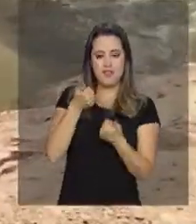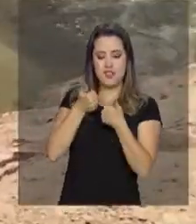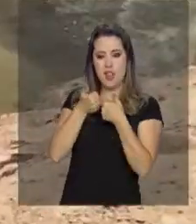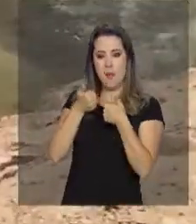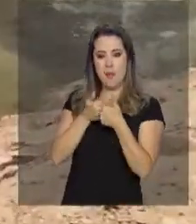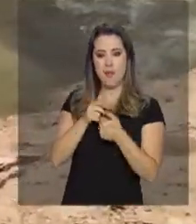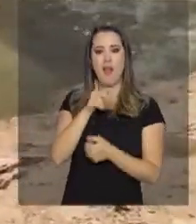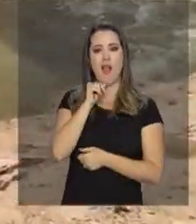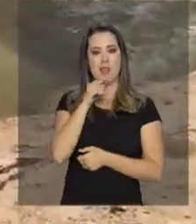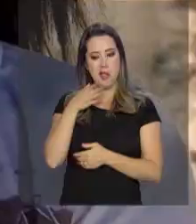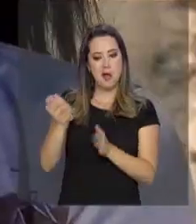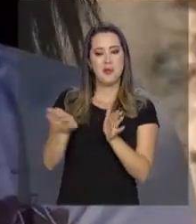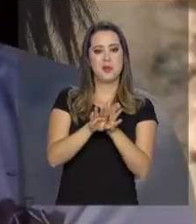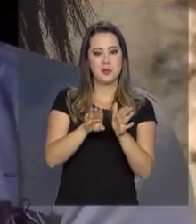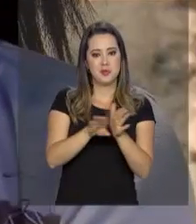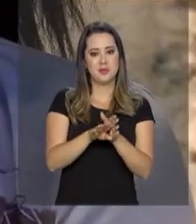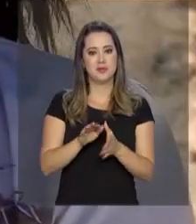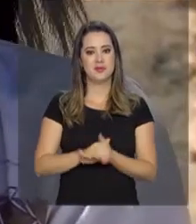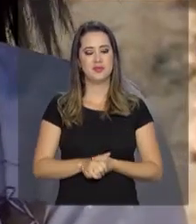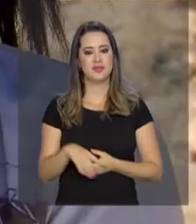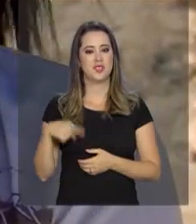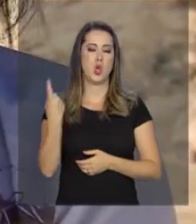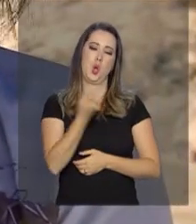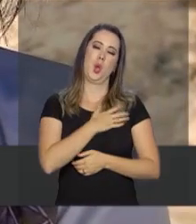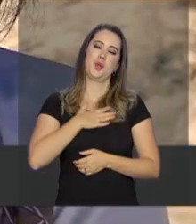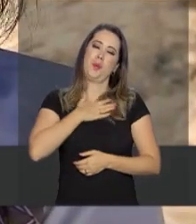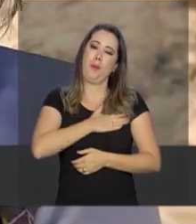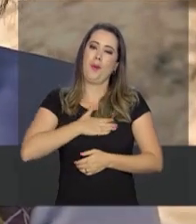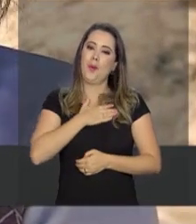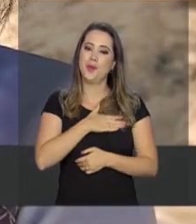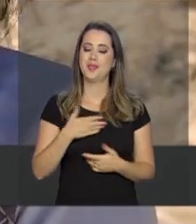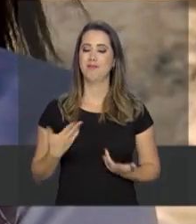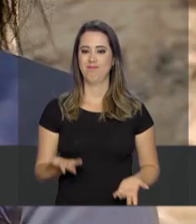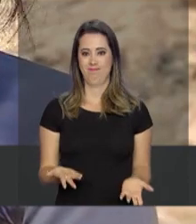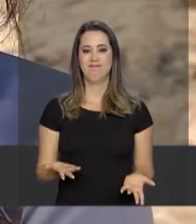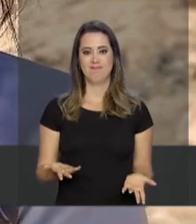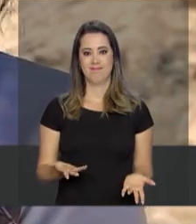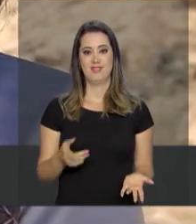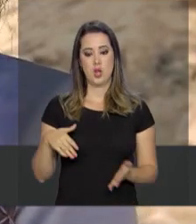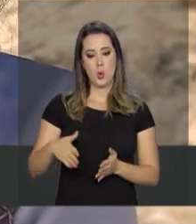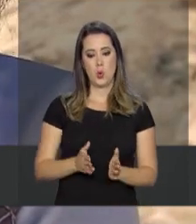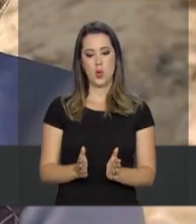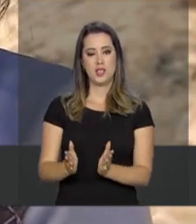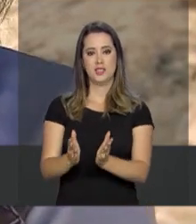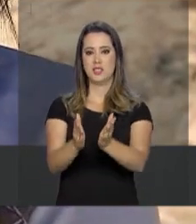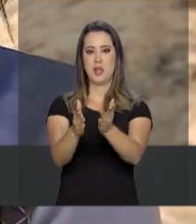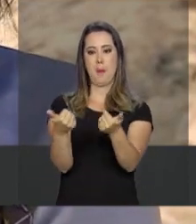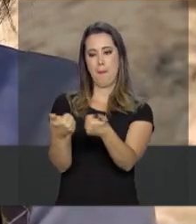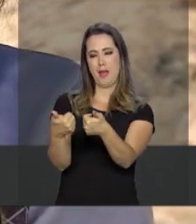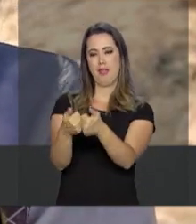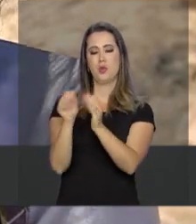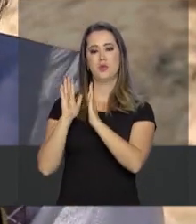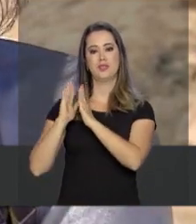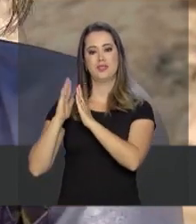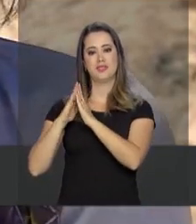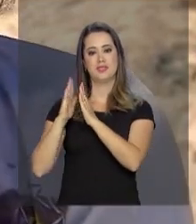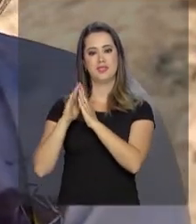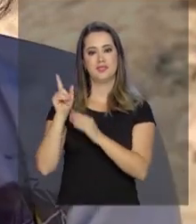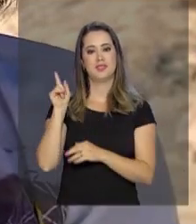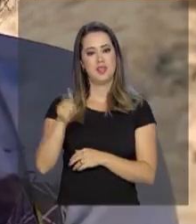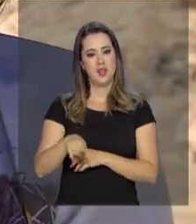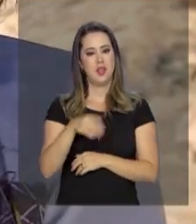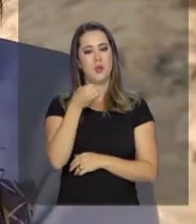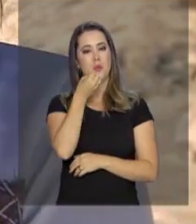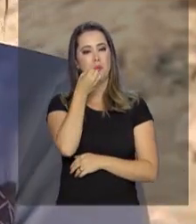realmente chegou todos estão gostando né o canal está passando pertinho de casa até